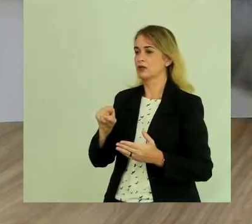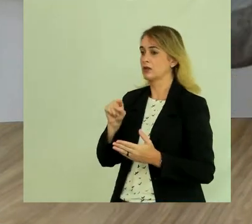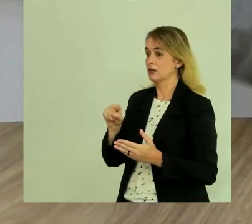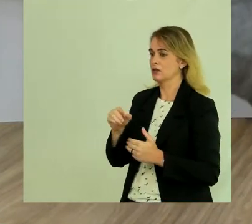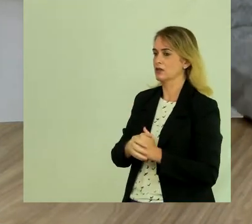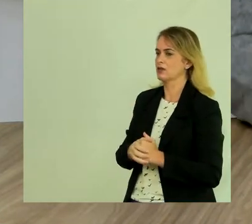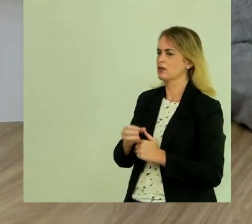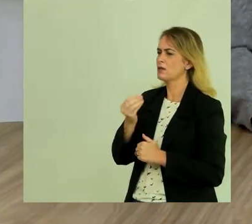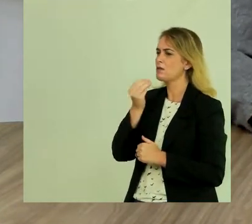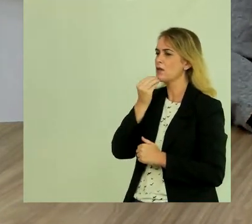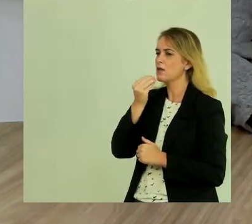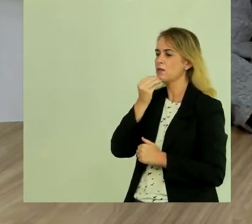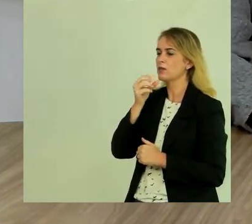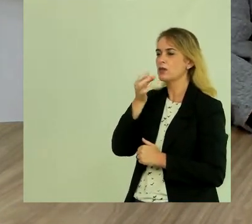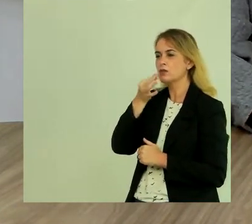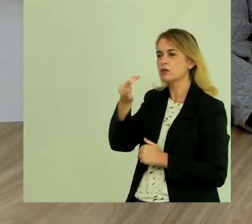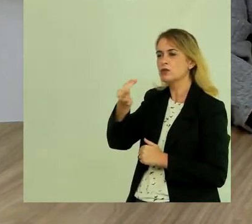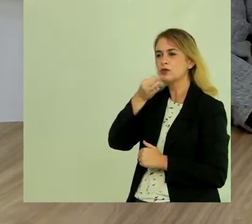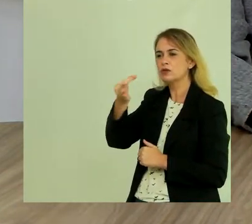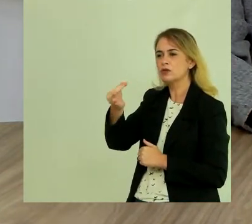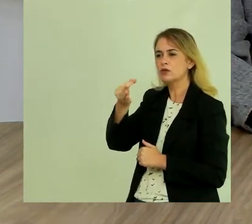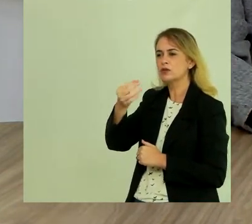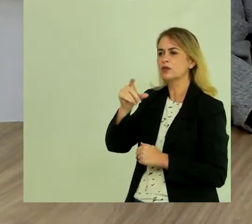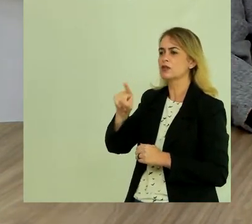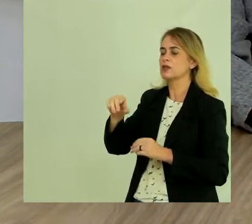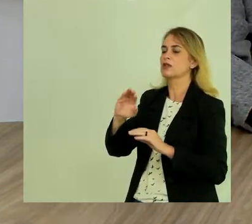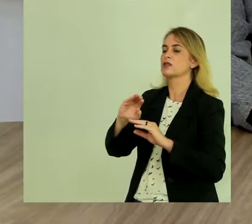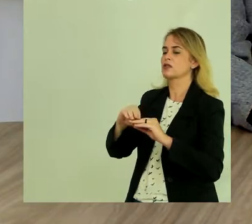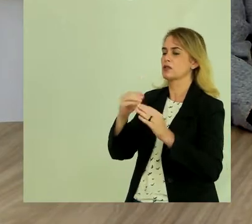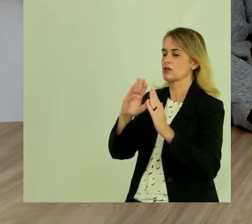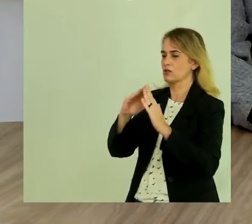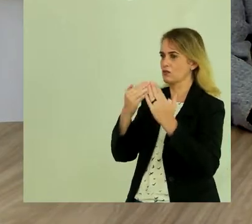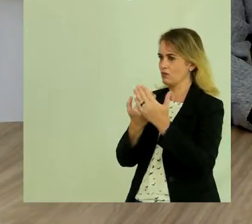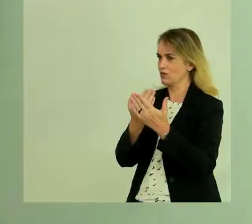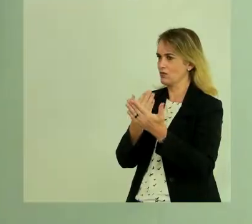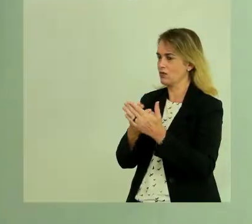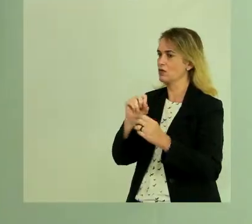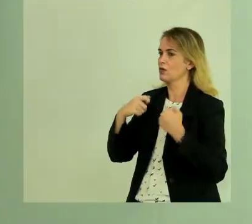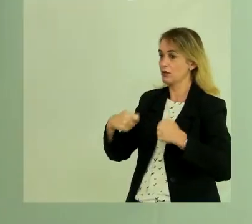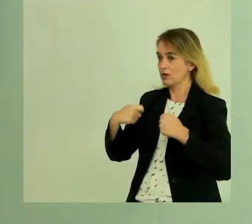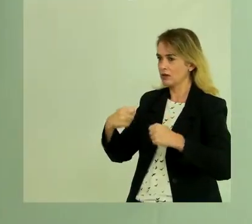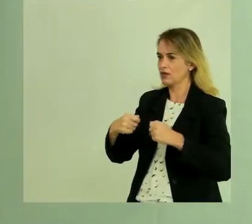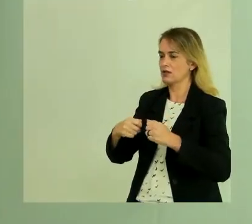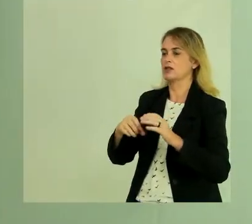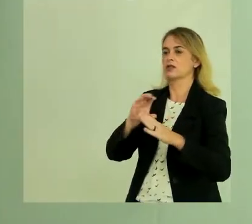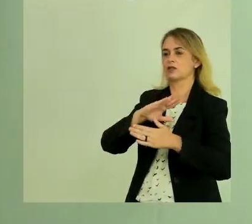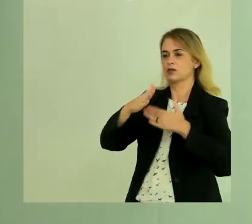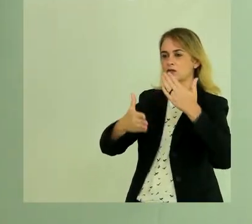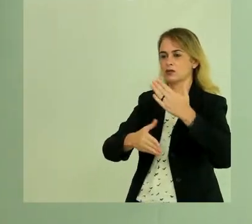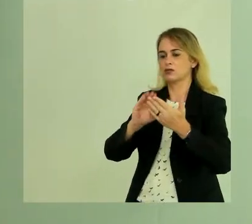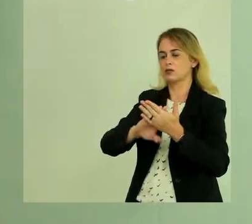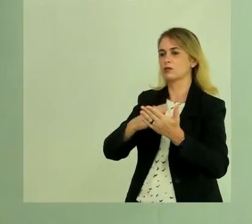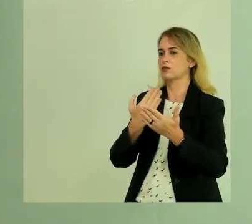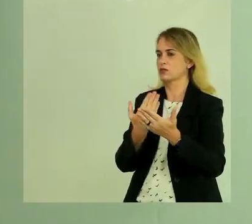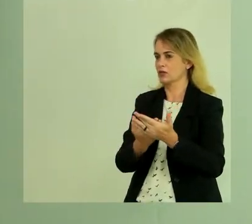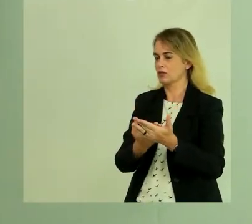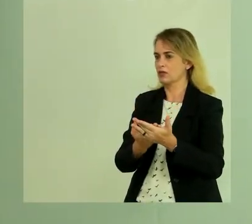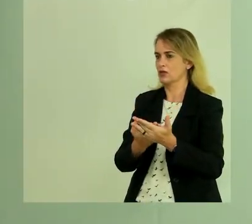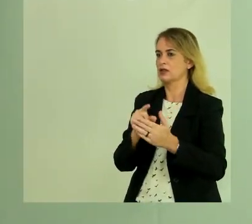hoje deveria ter um intérprete de Libras? Sim, com certeza. É muito importante,